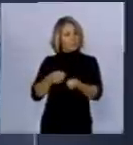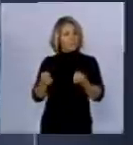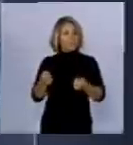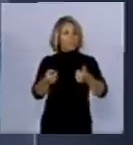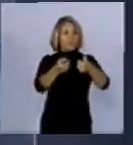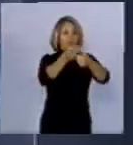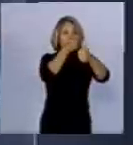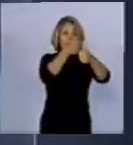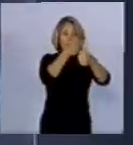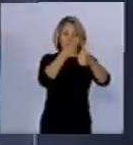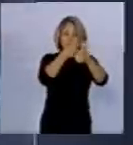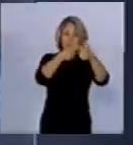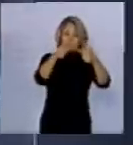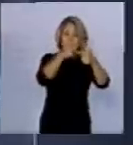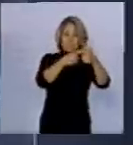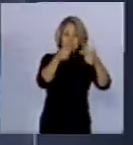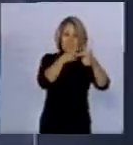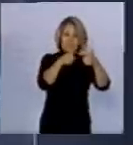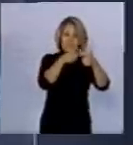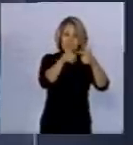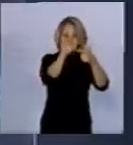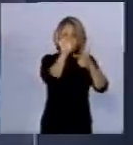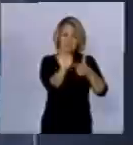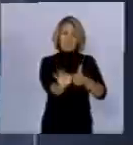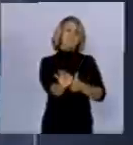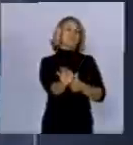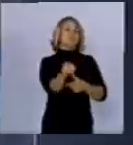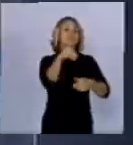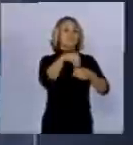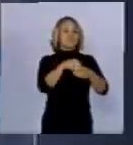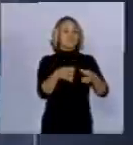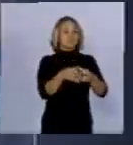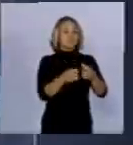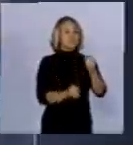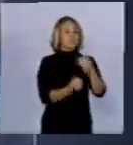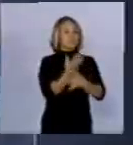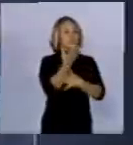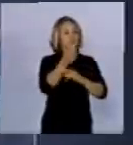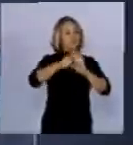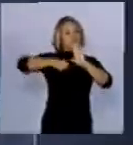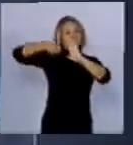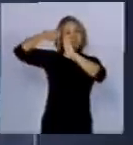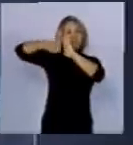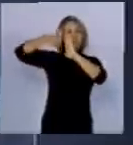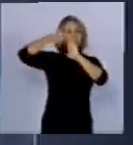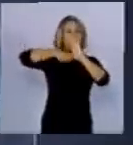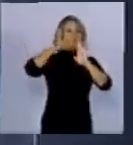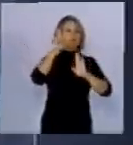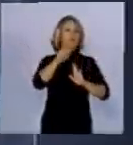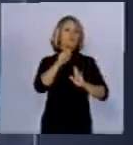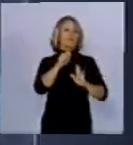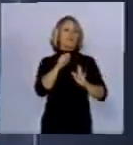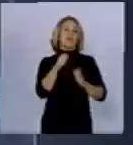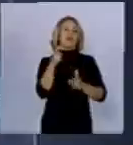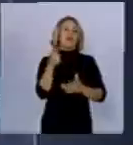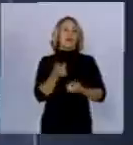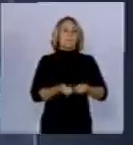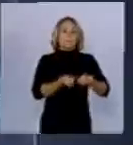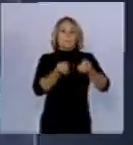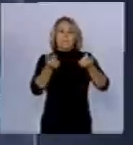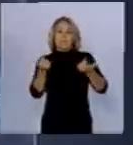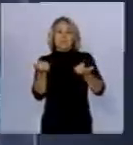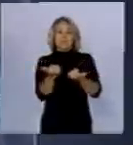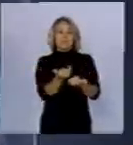desses desses problemas especificamente no setor de produção de conteúdo é a baixa oferta de canais